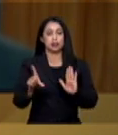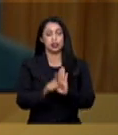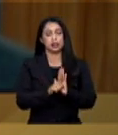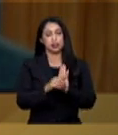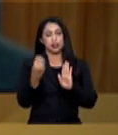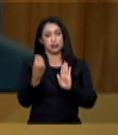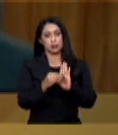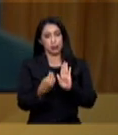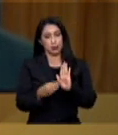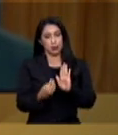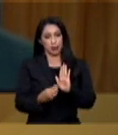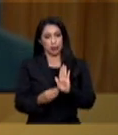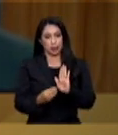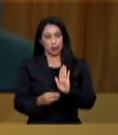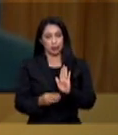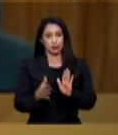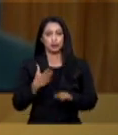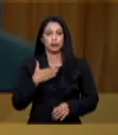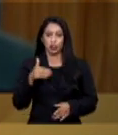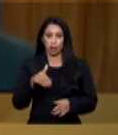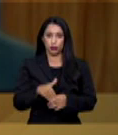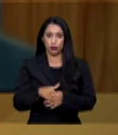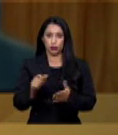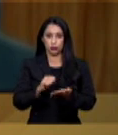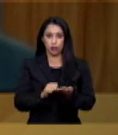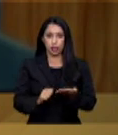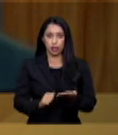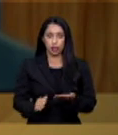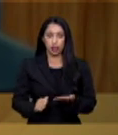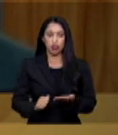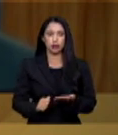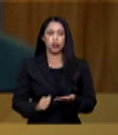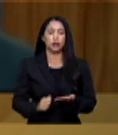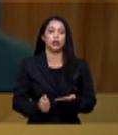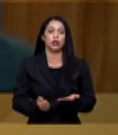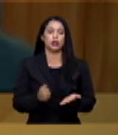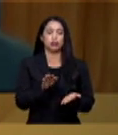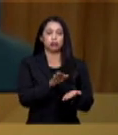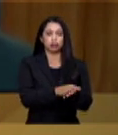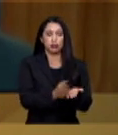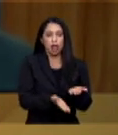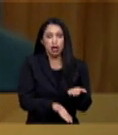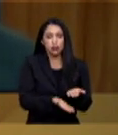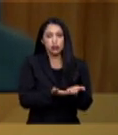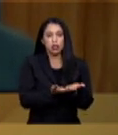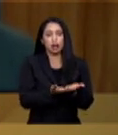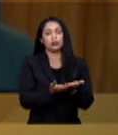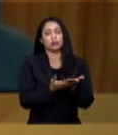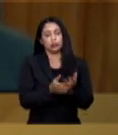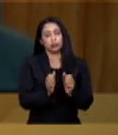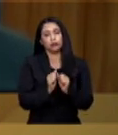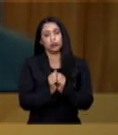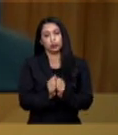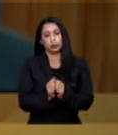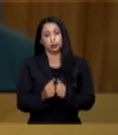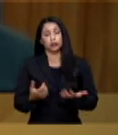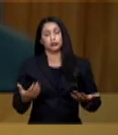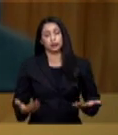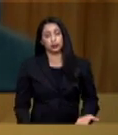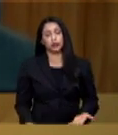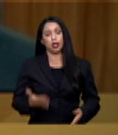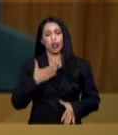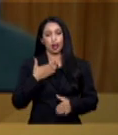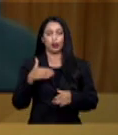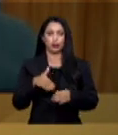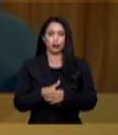impugnadas. Eu tenho voto escrito, presidente, que vou juntar os autos, bem longo, e é assim que